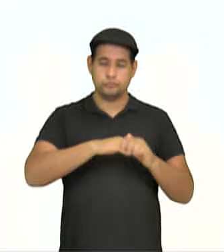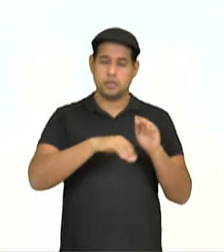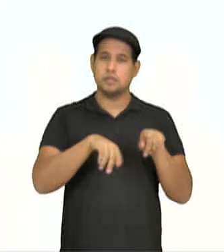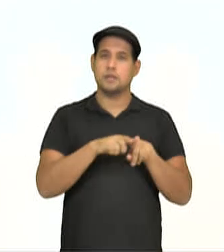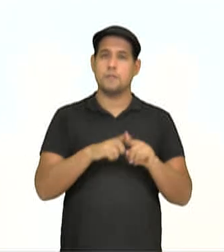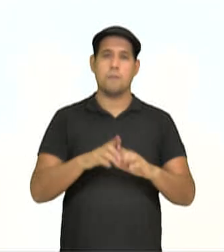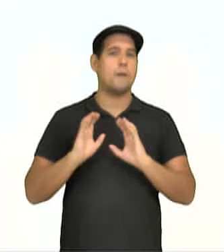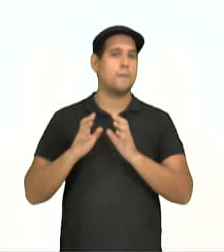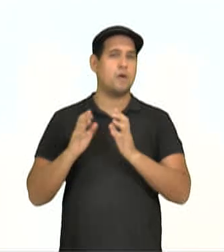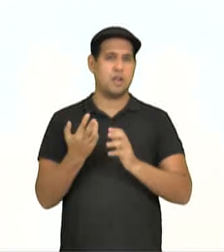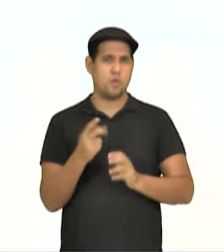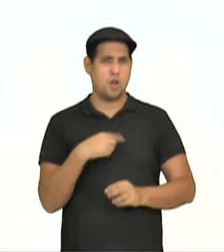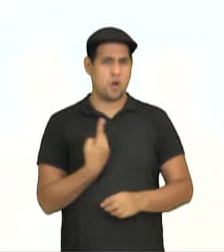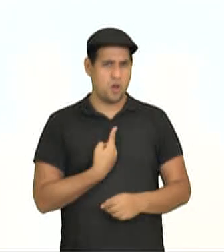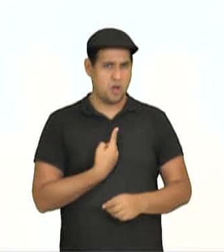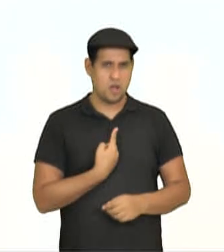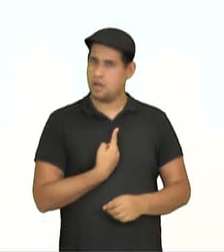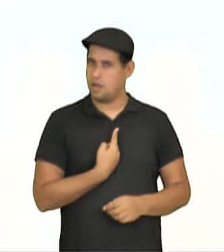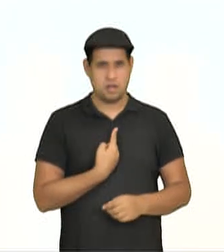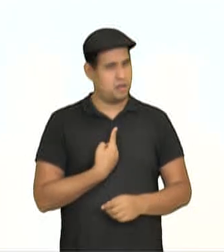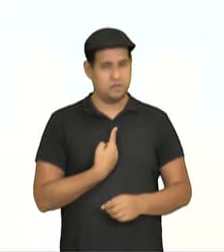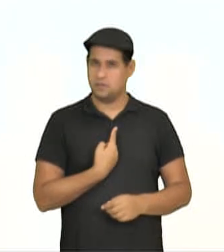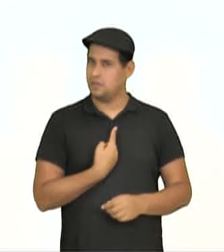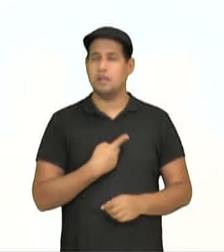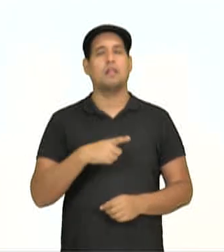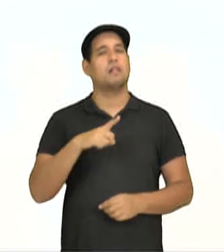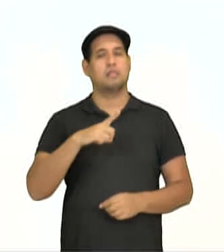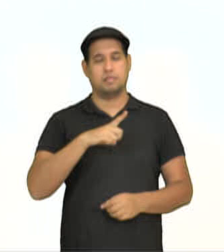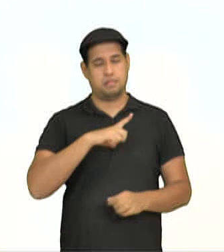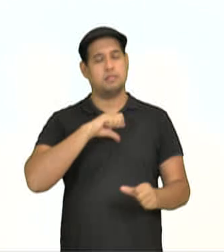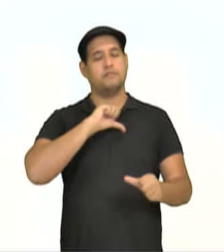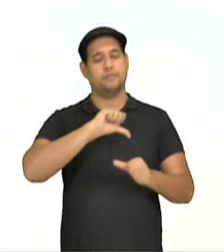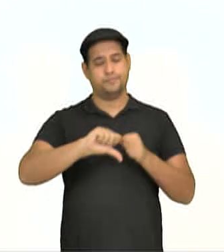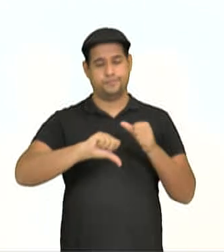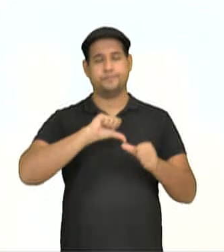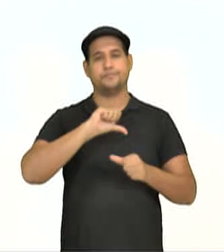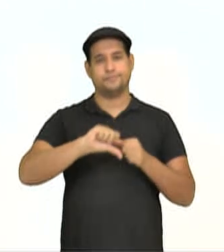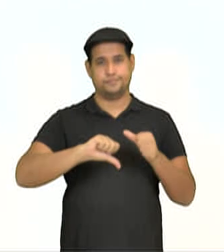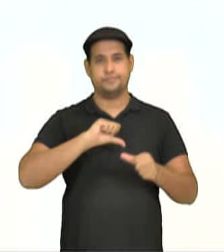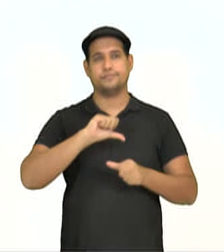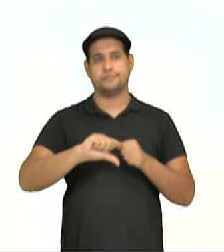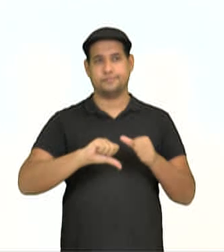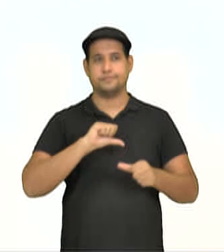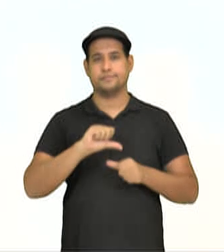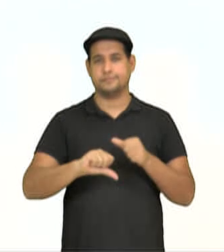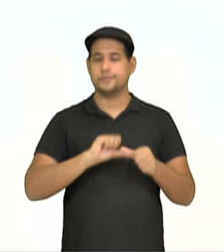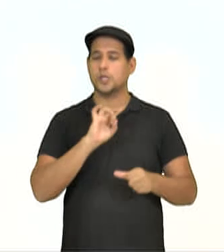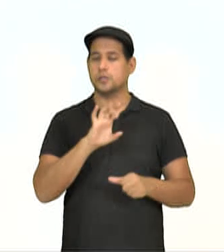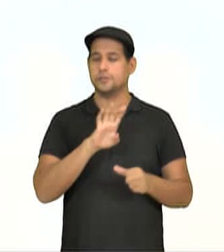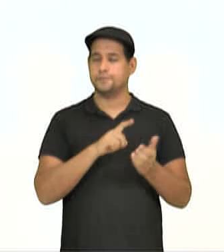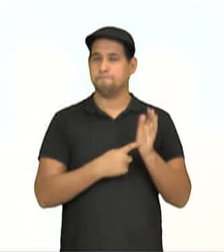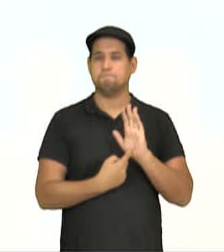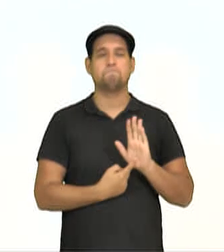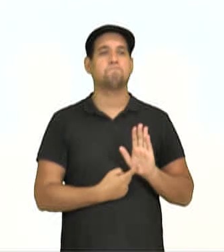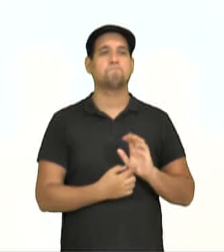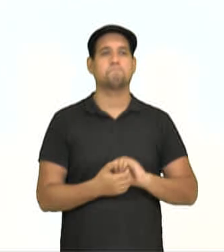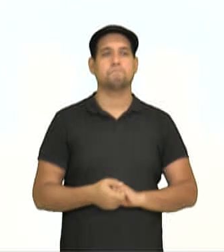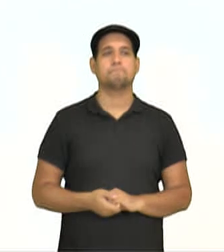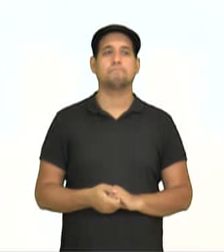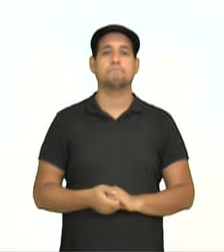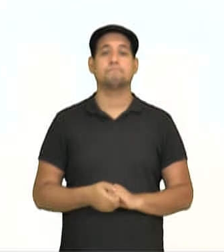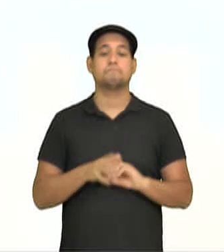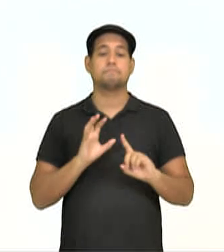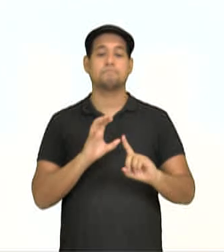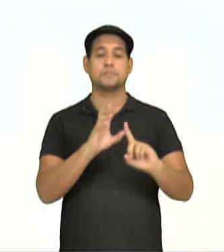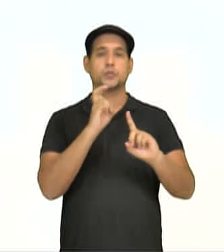nossa? Não, ela sofreu modificações. Então, só para retratar. A